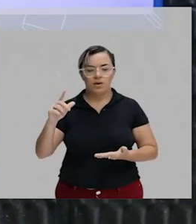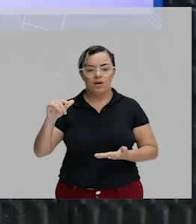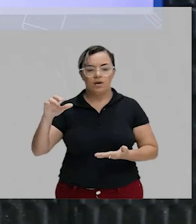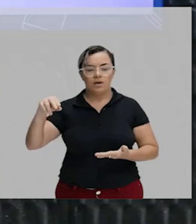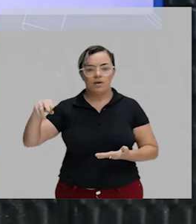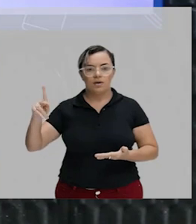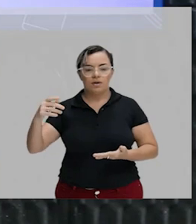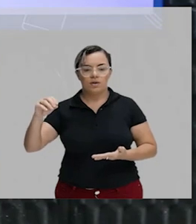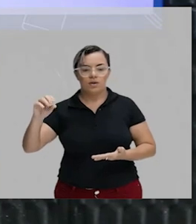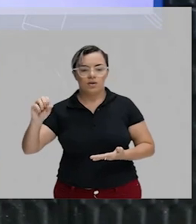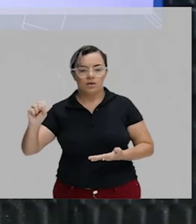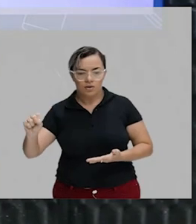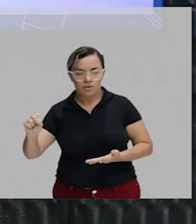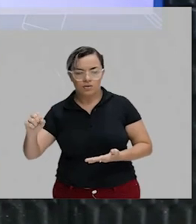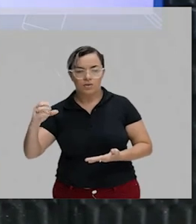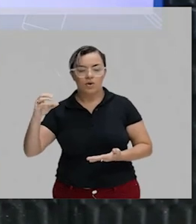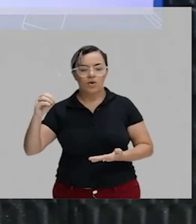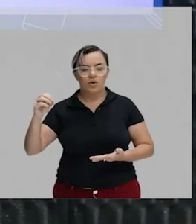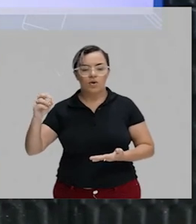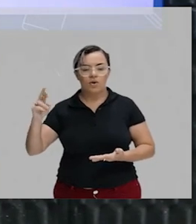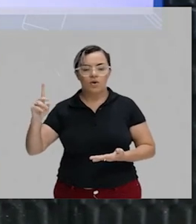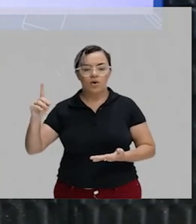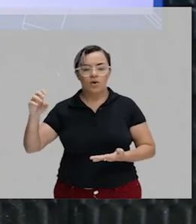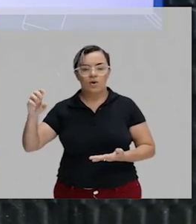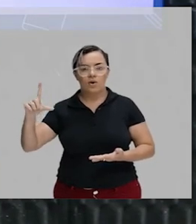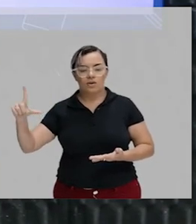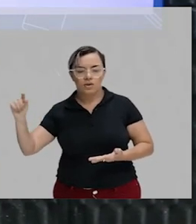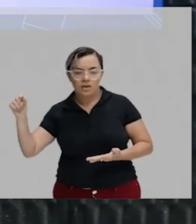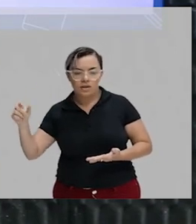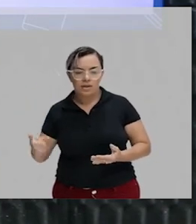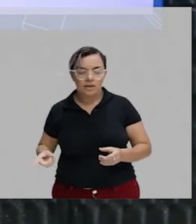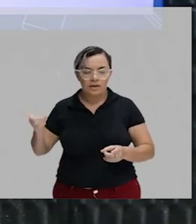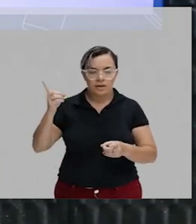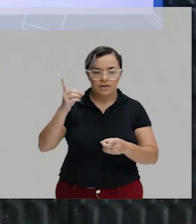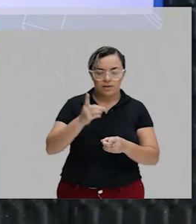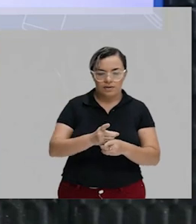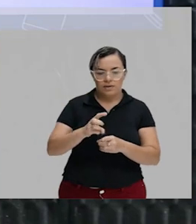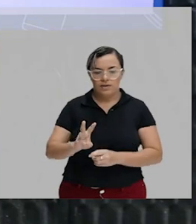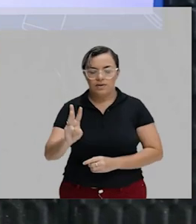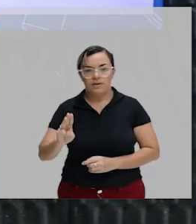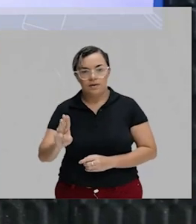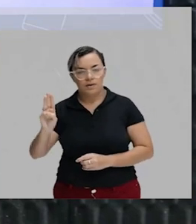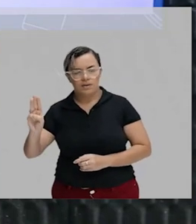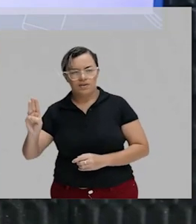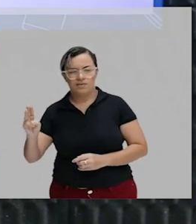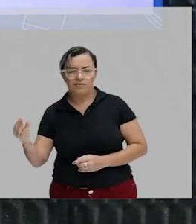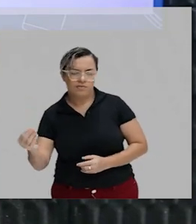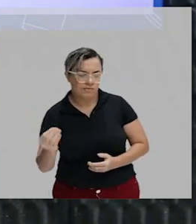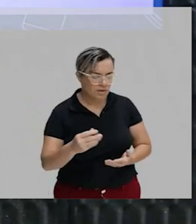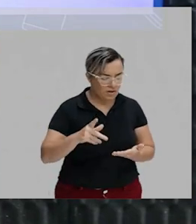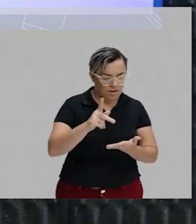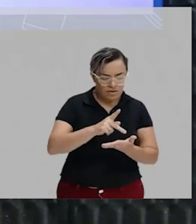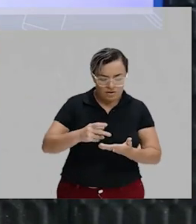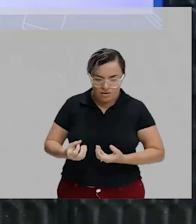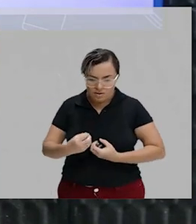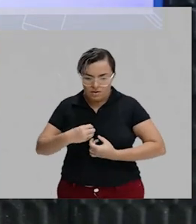tá que é um site onde você encontra muitas poesias muitos poemas de eh autores